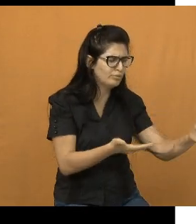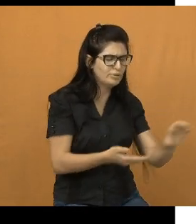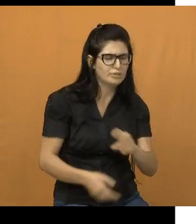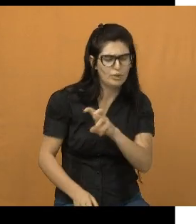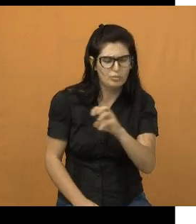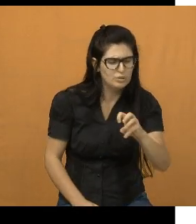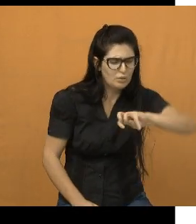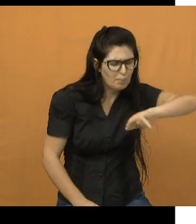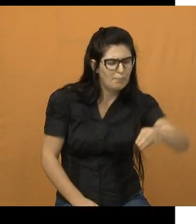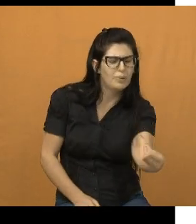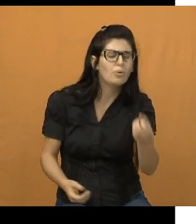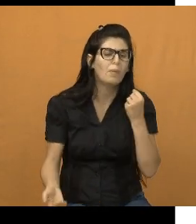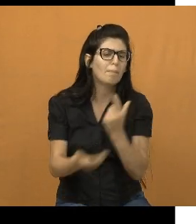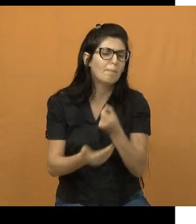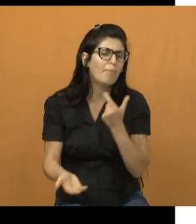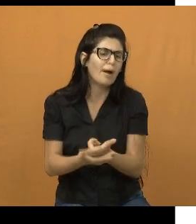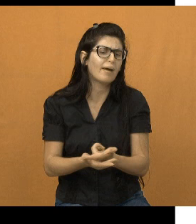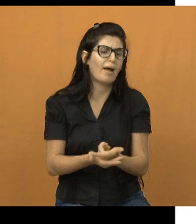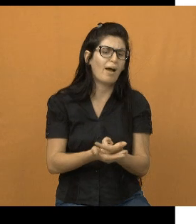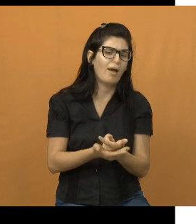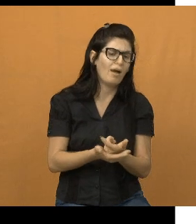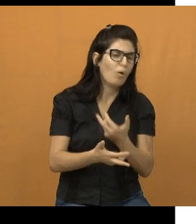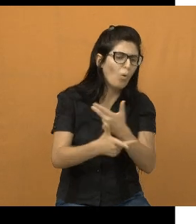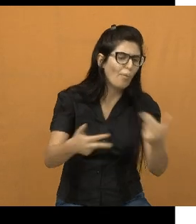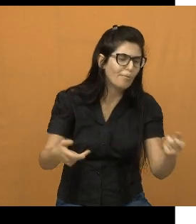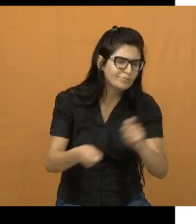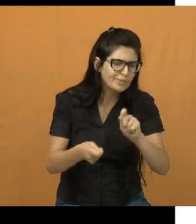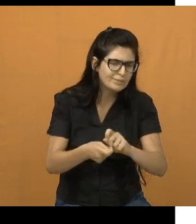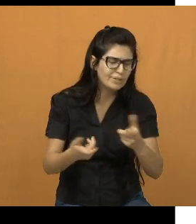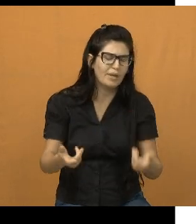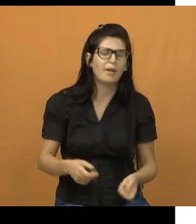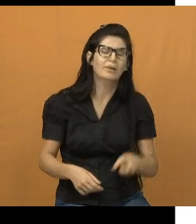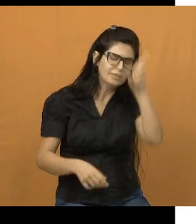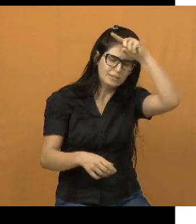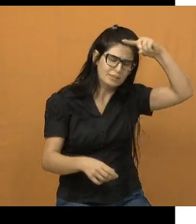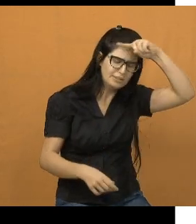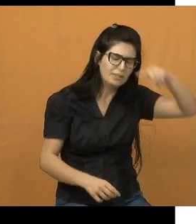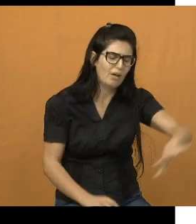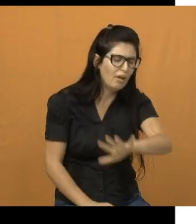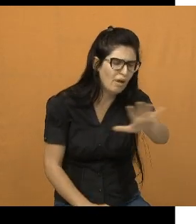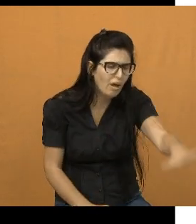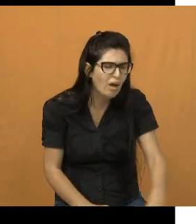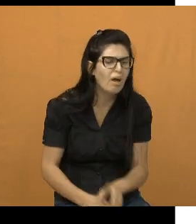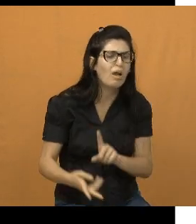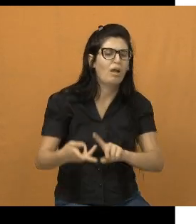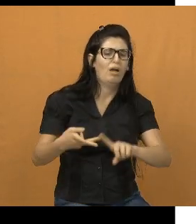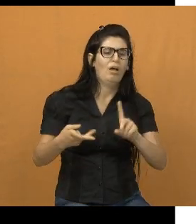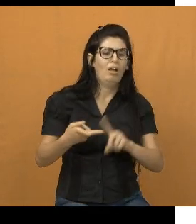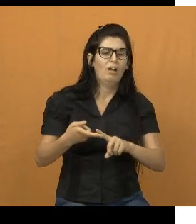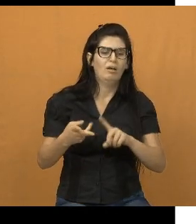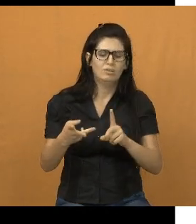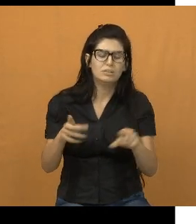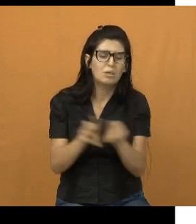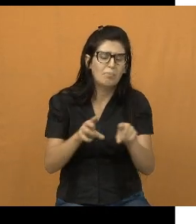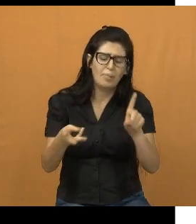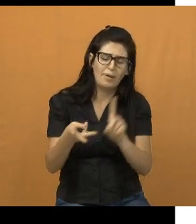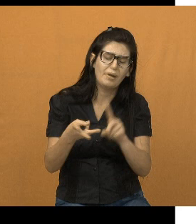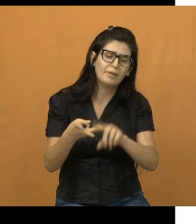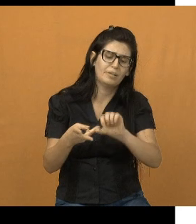com pagamento de mão de obra, Santa Casa, 43, Hospital São Francisco,